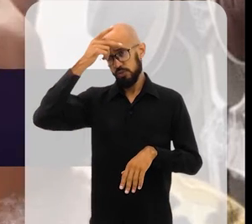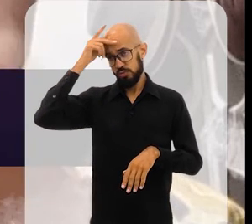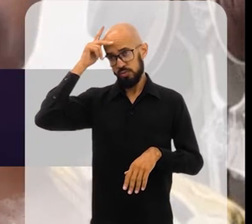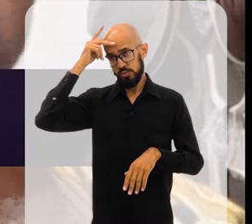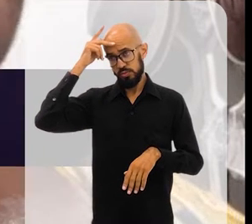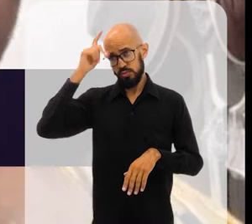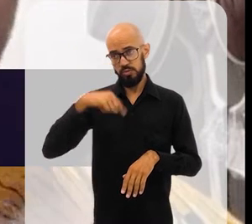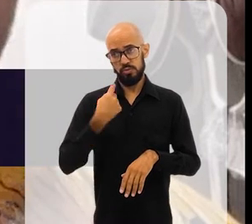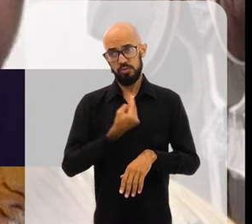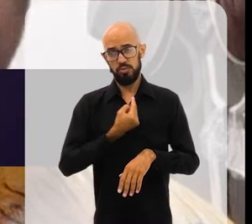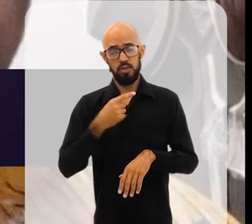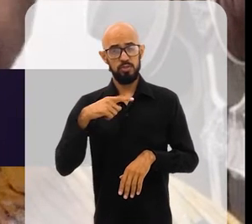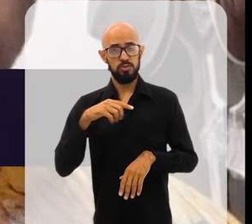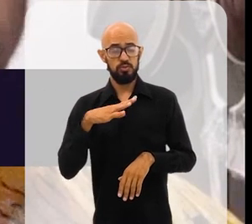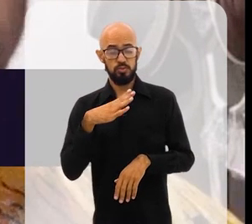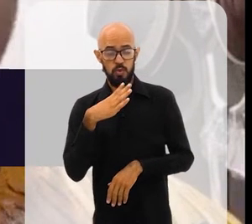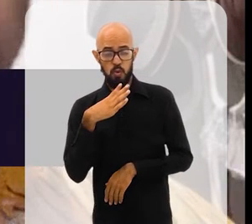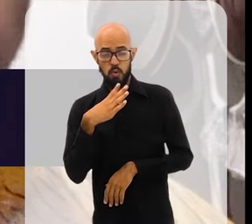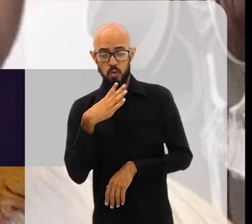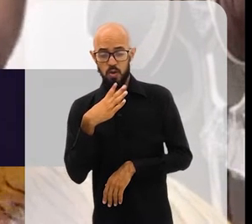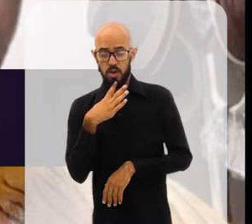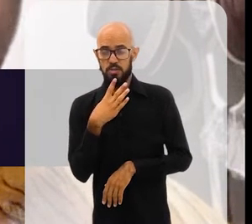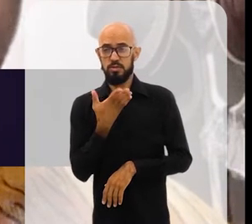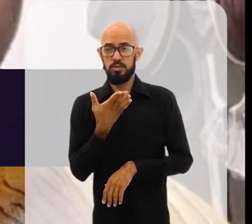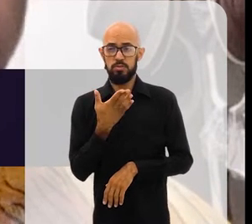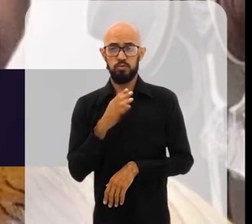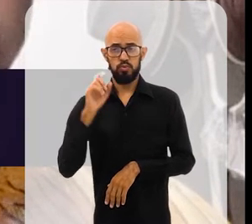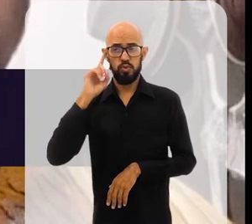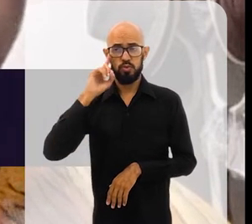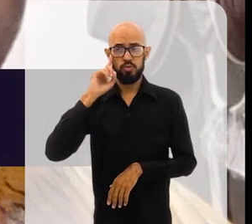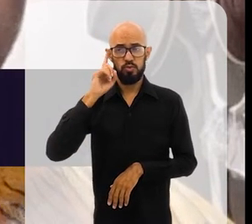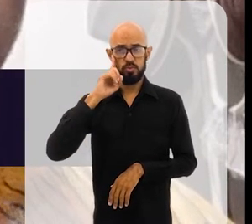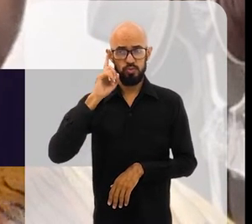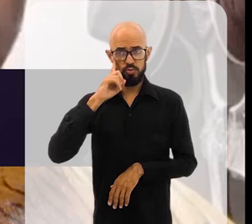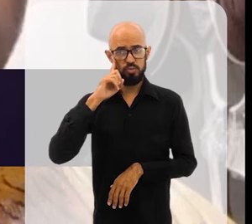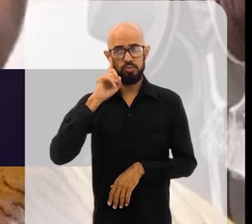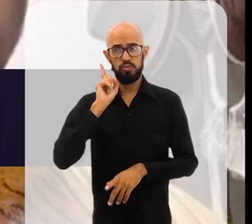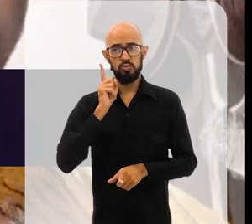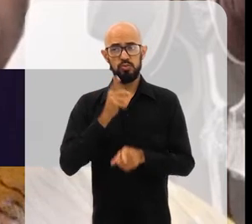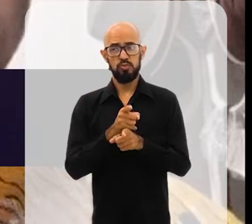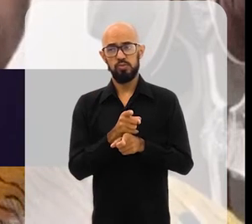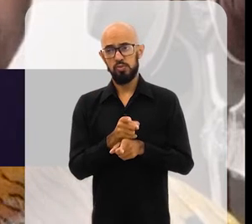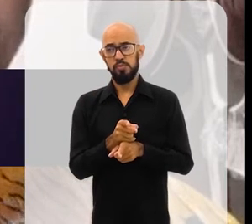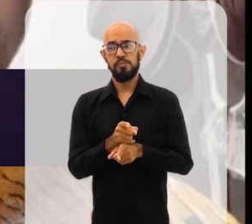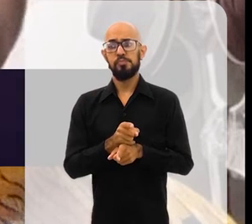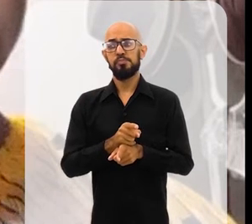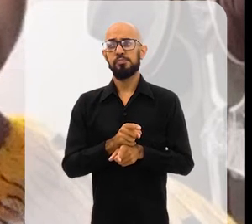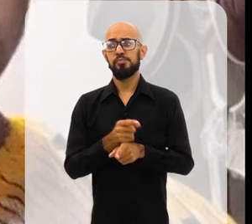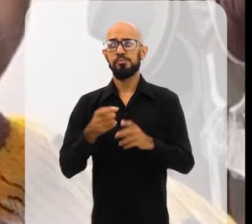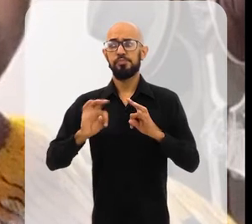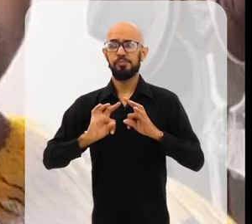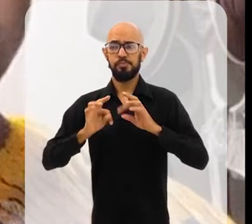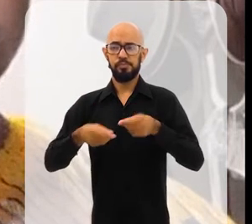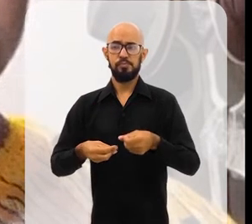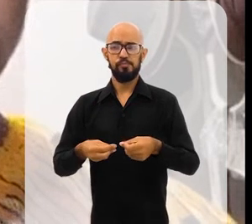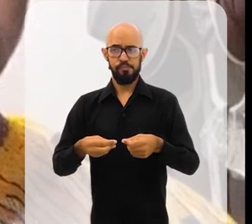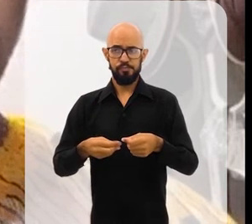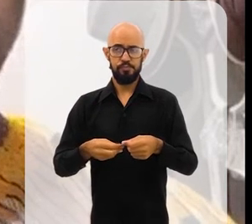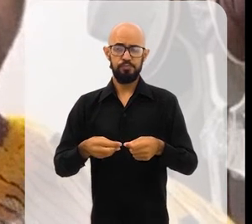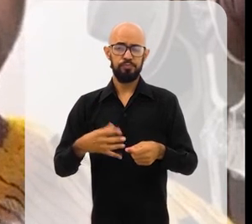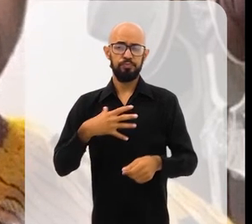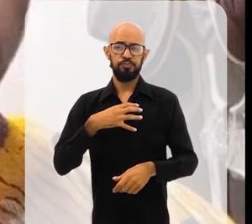gente, e a gente acaba conhecendo do dia a dia, do encontro mesmo, de todos